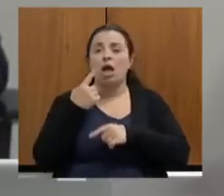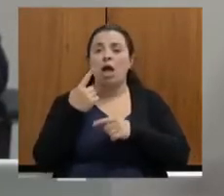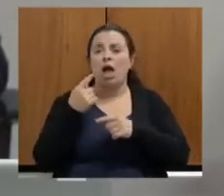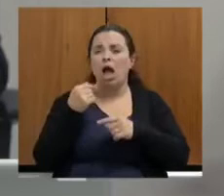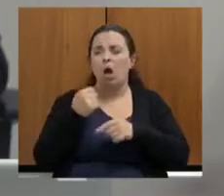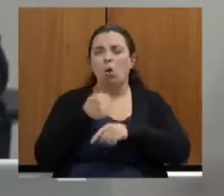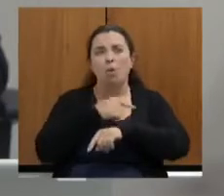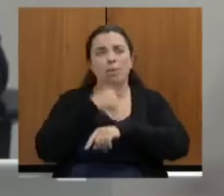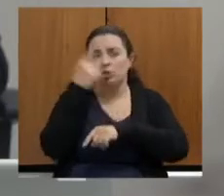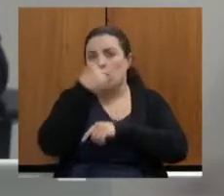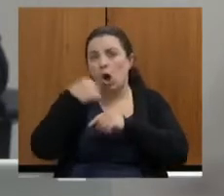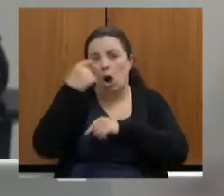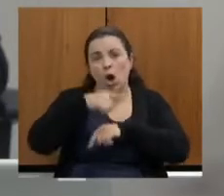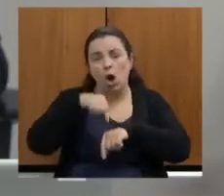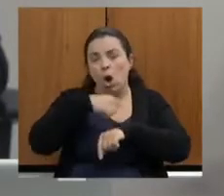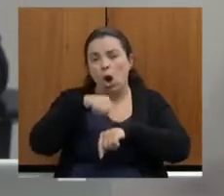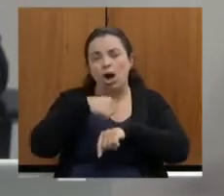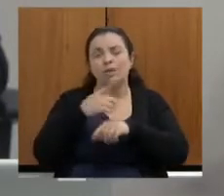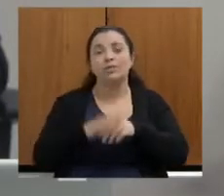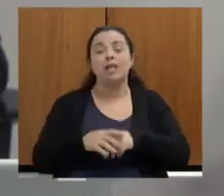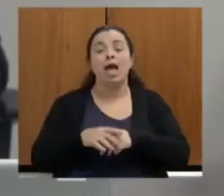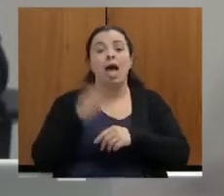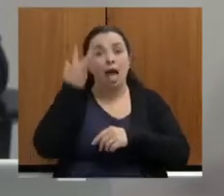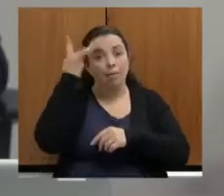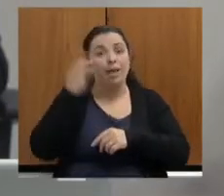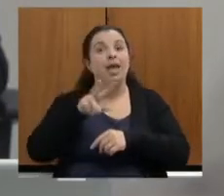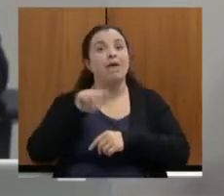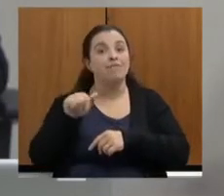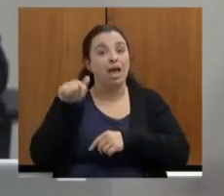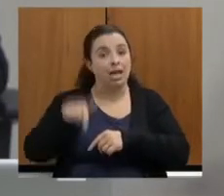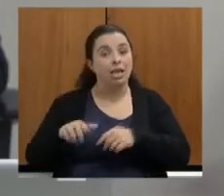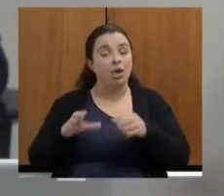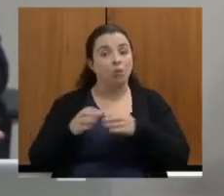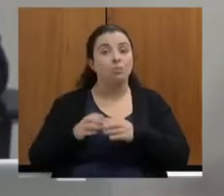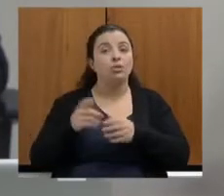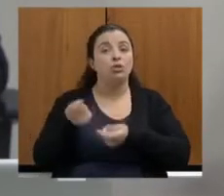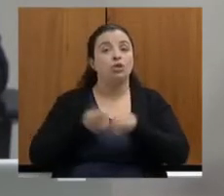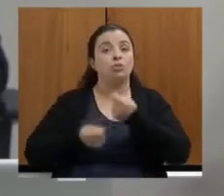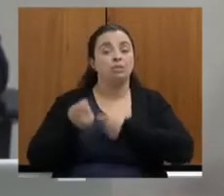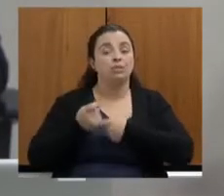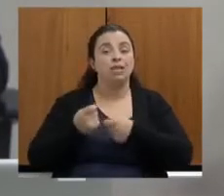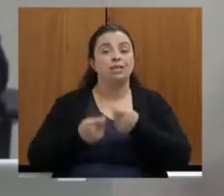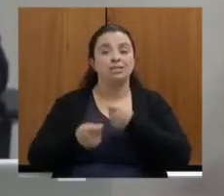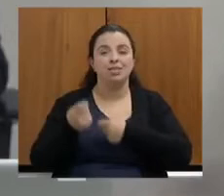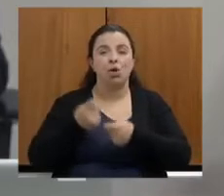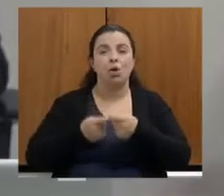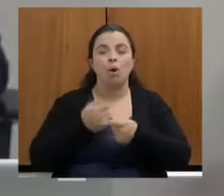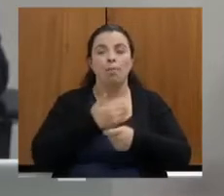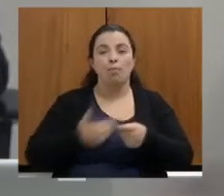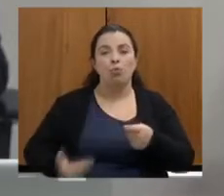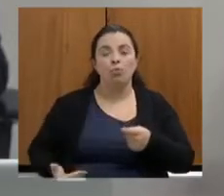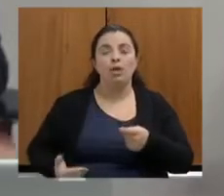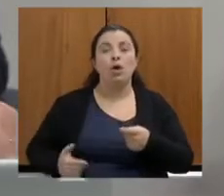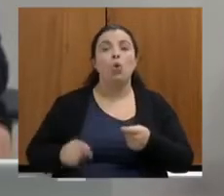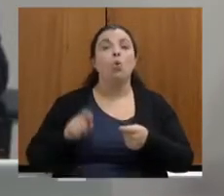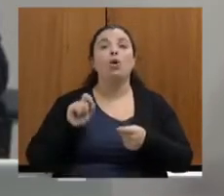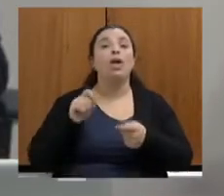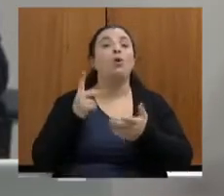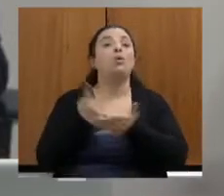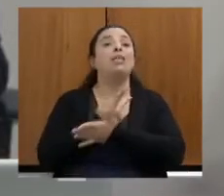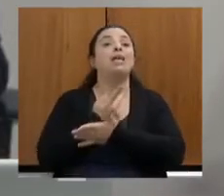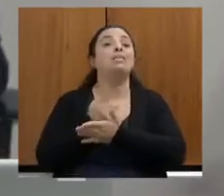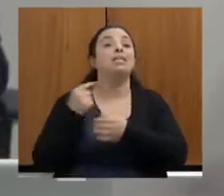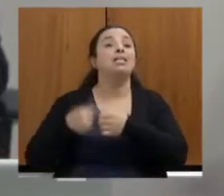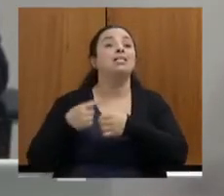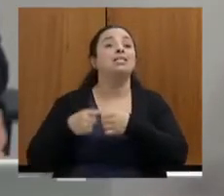amanhã vamos debater aqui na comissão de administração pública a situação de Congonhas e da